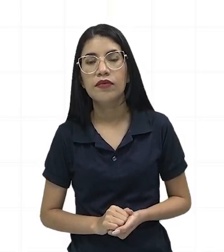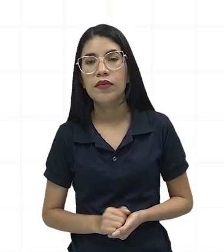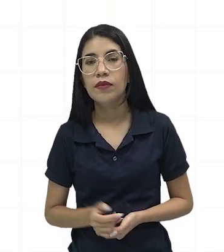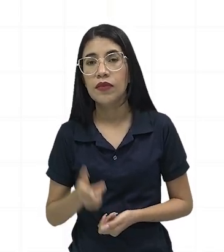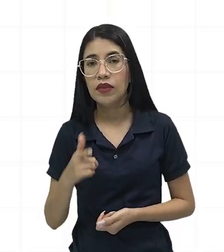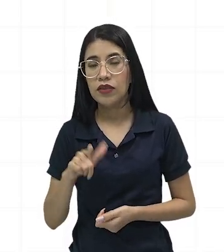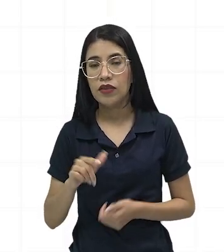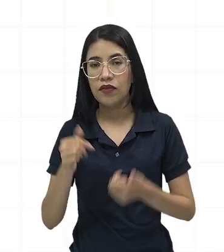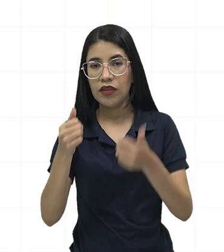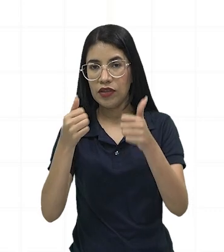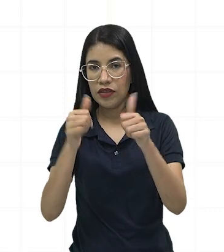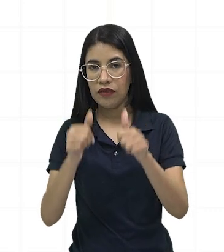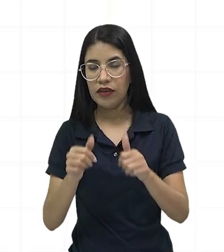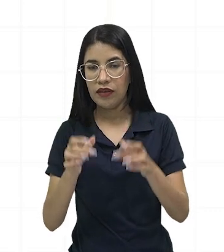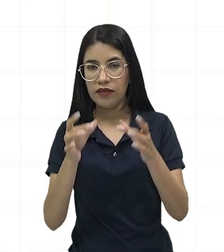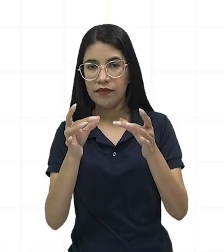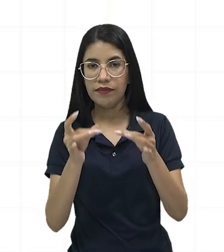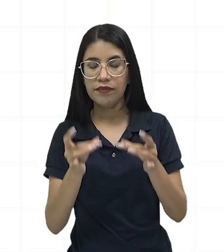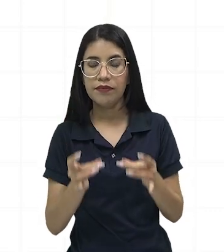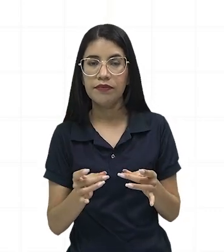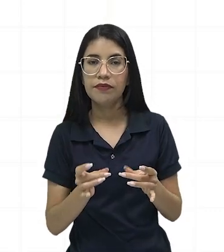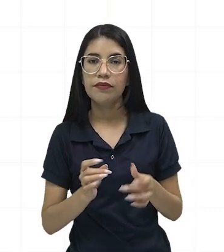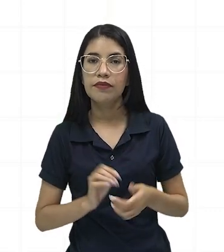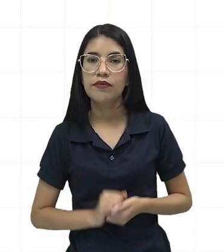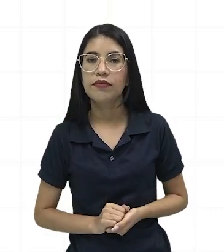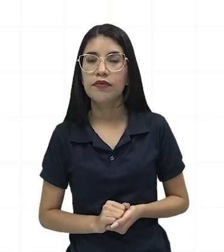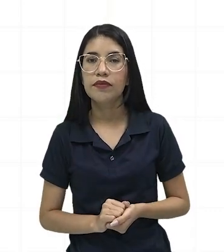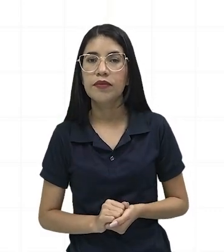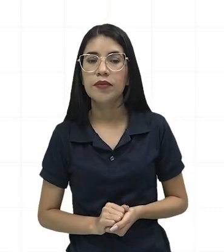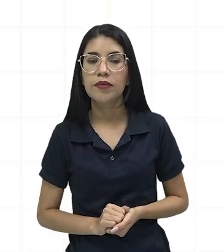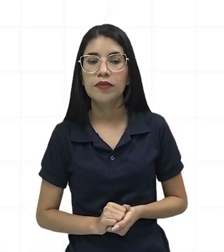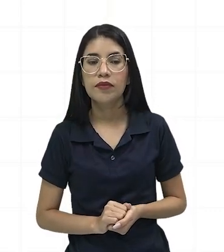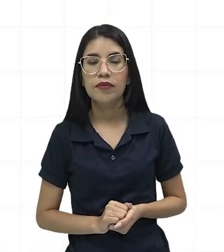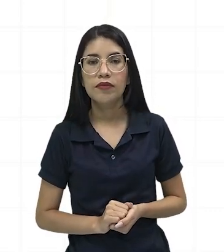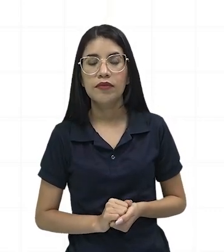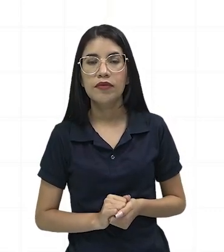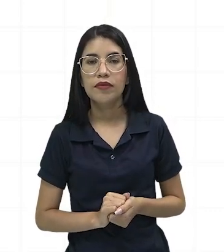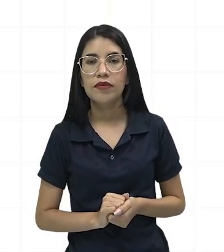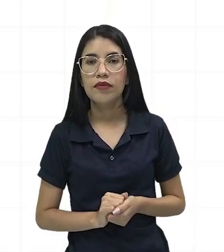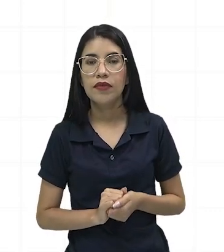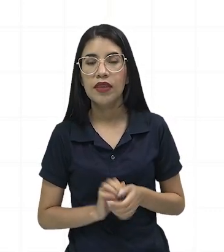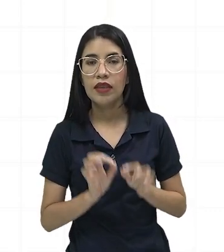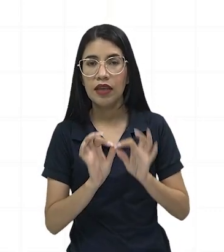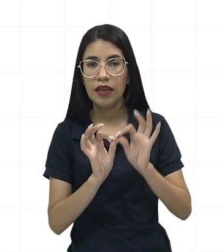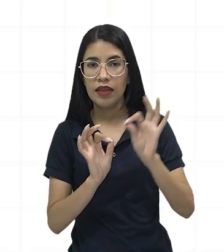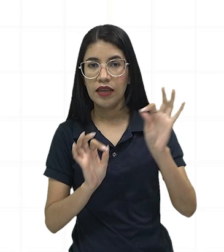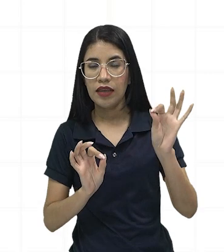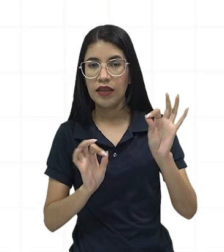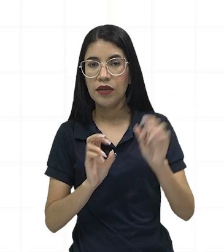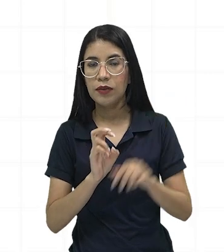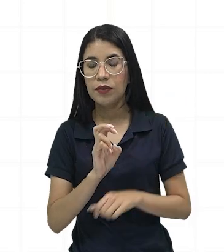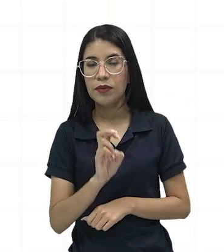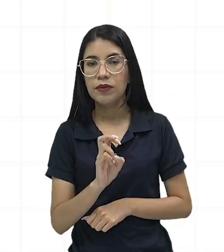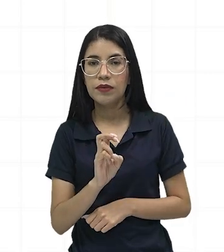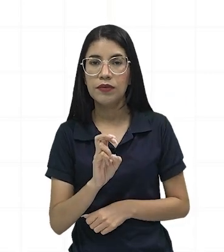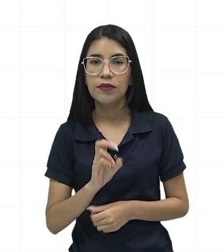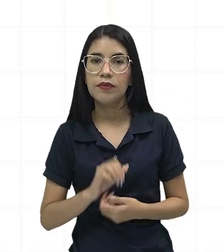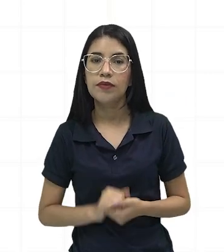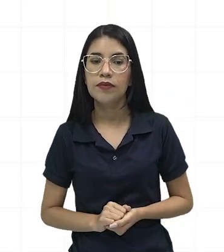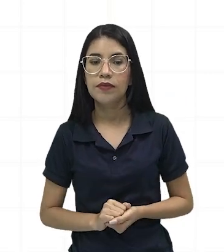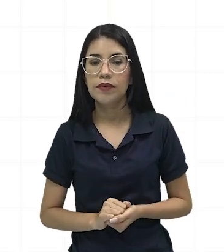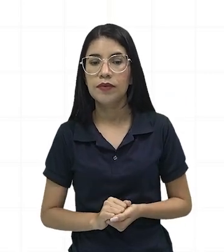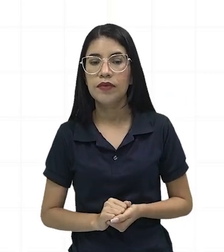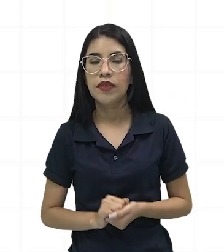como que nós vamos começar a analisar? Vamos lá. Medida 5. Opa, temos a medida 5